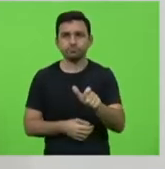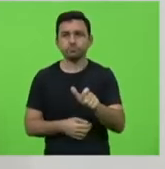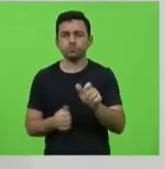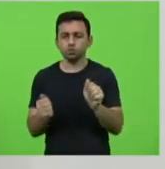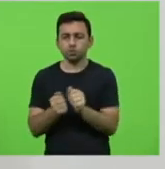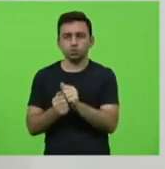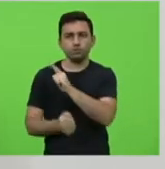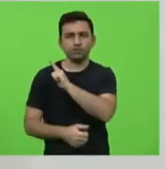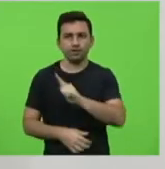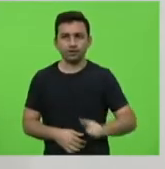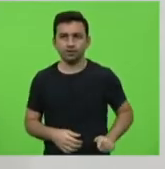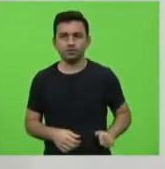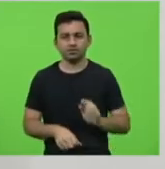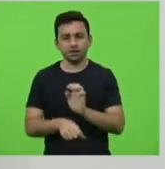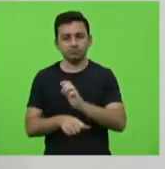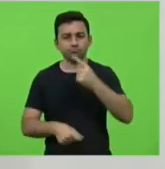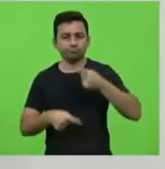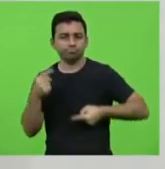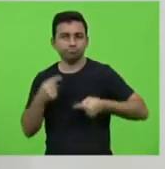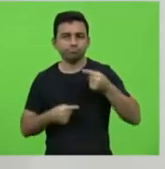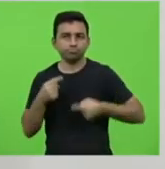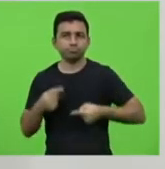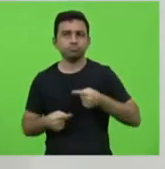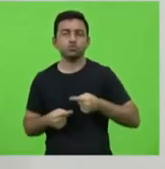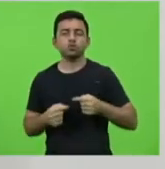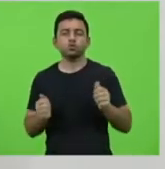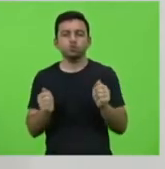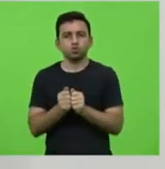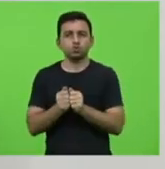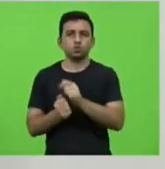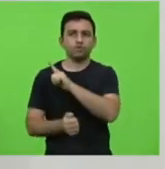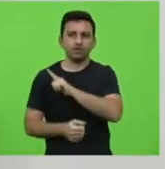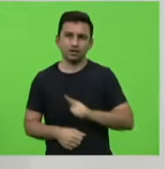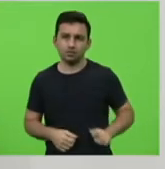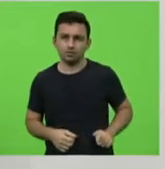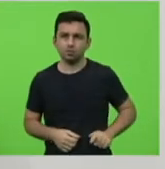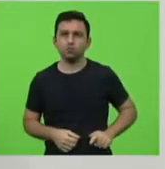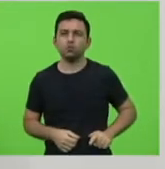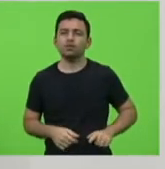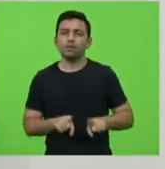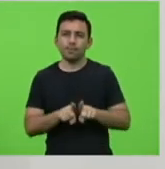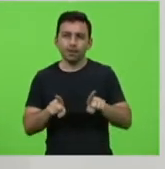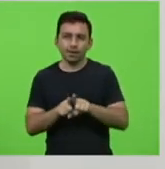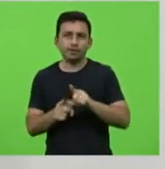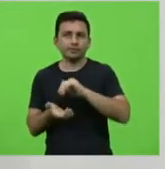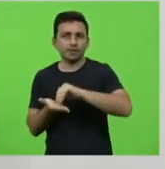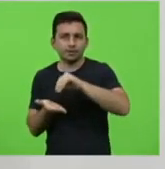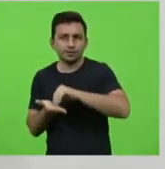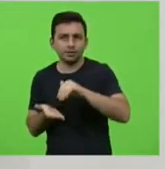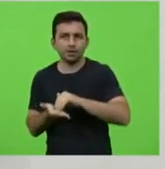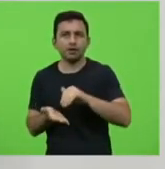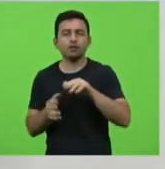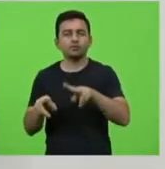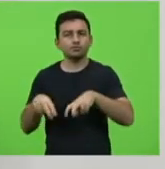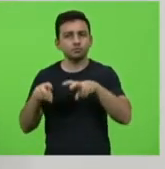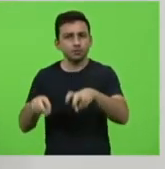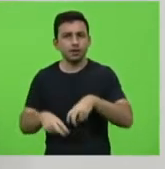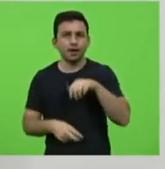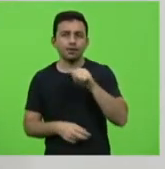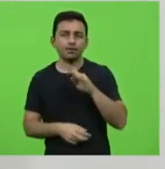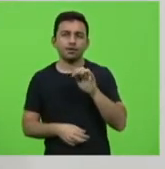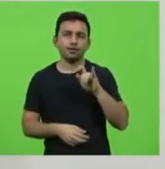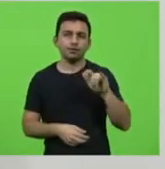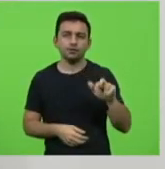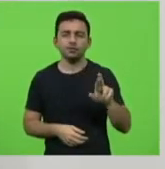estado, num diálogo com o governador, com o secretário de Agricultura, Altair Silva, com o secretário da